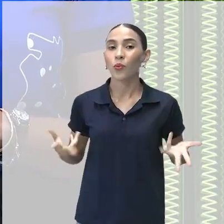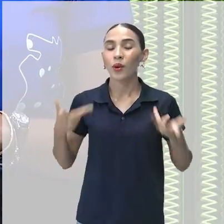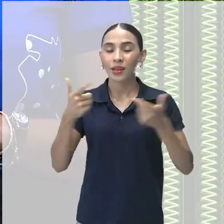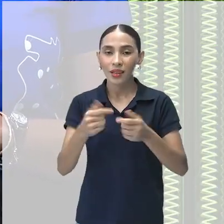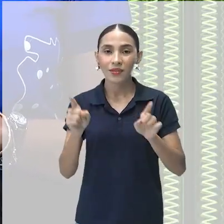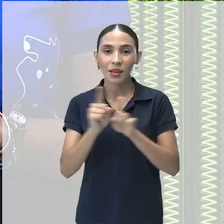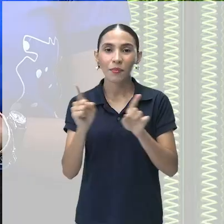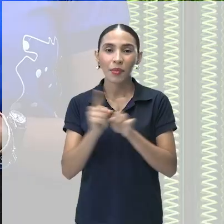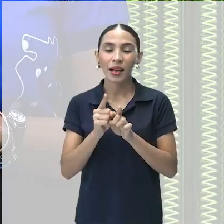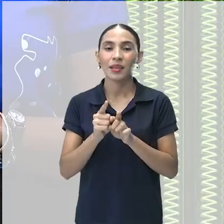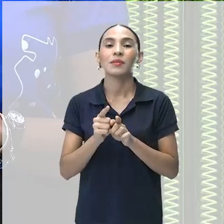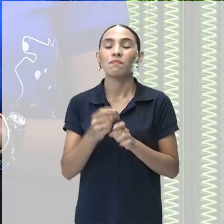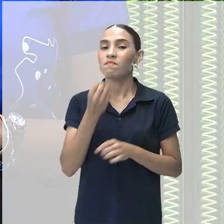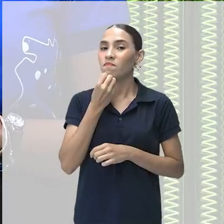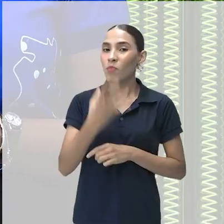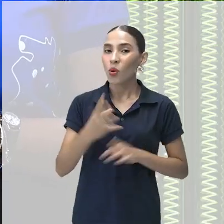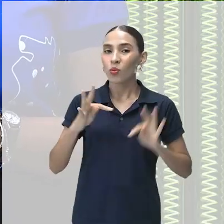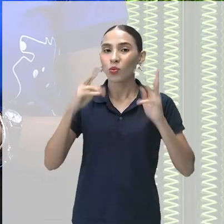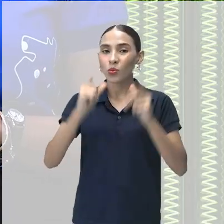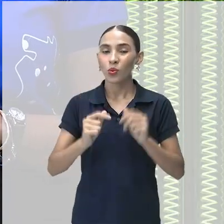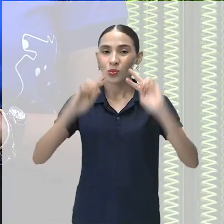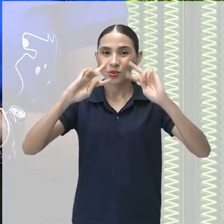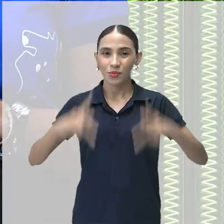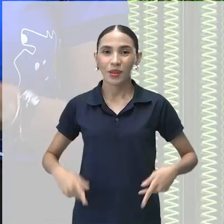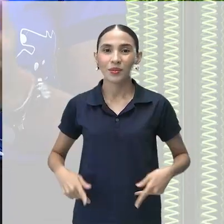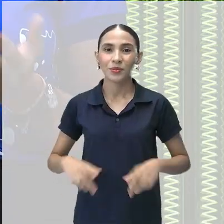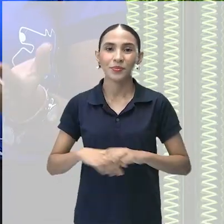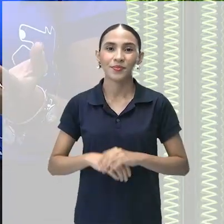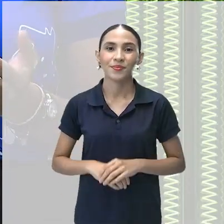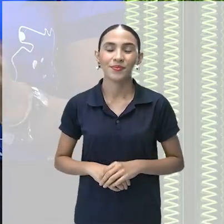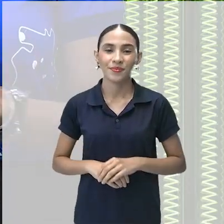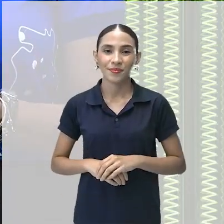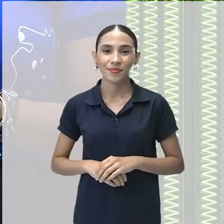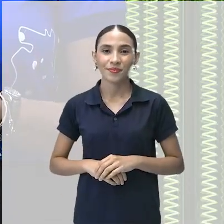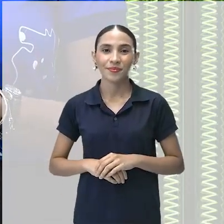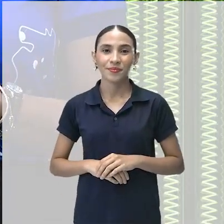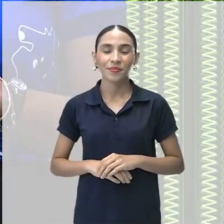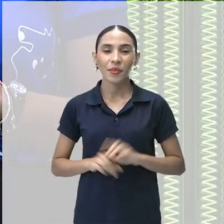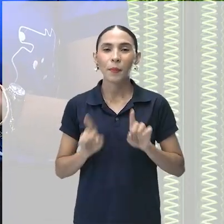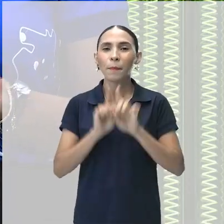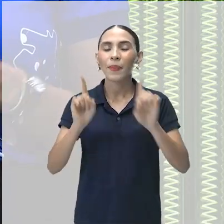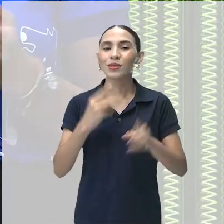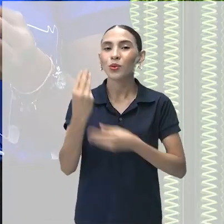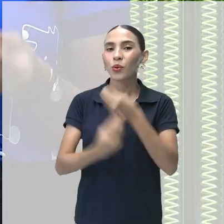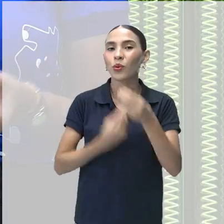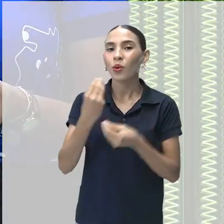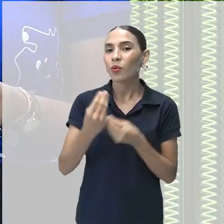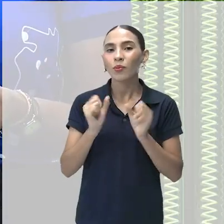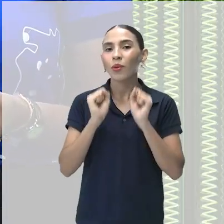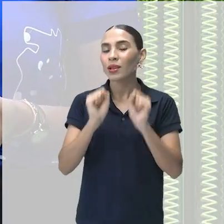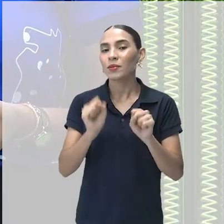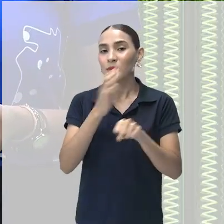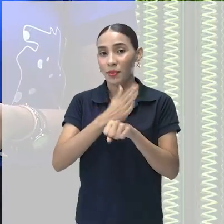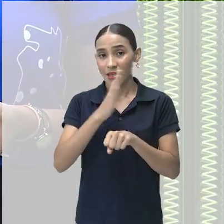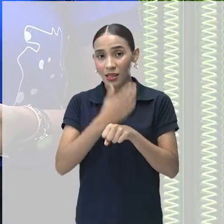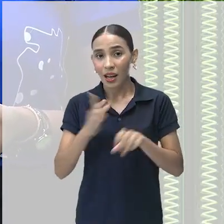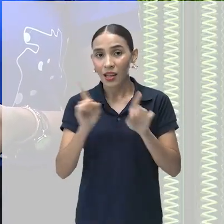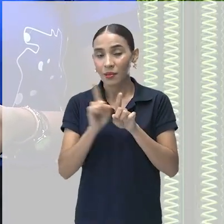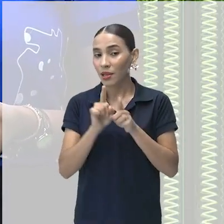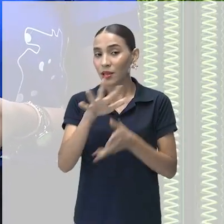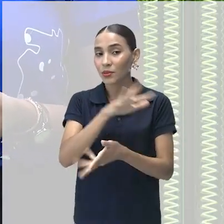e saudável para todos os seres vivos. Então, e como nós podemos praticar